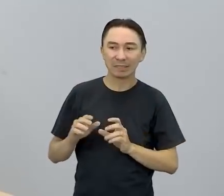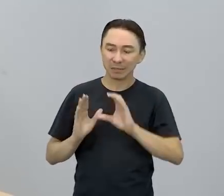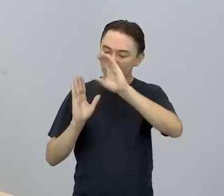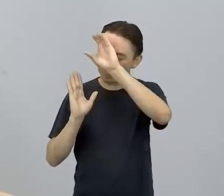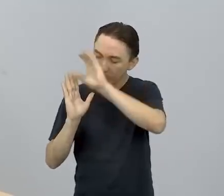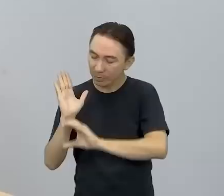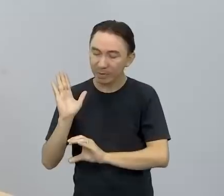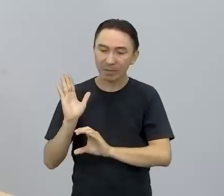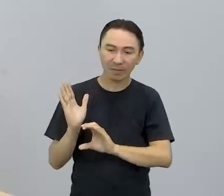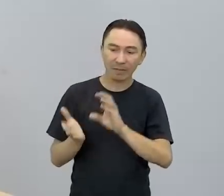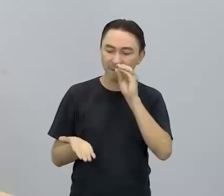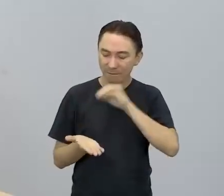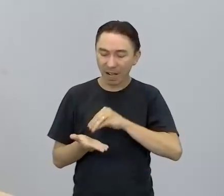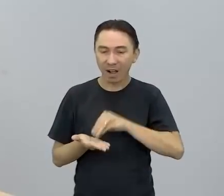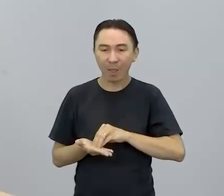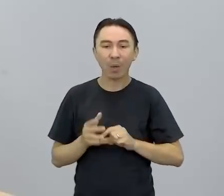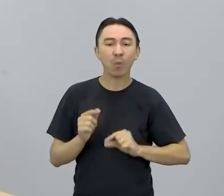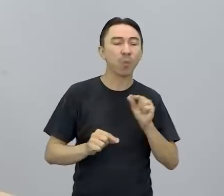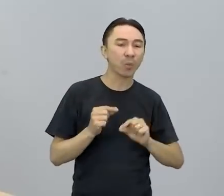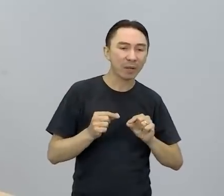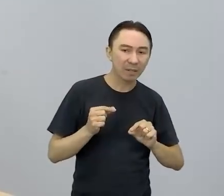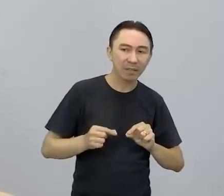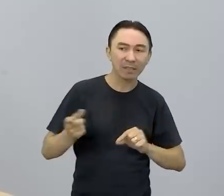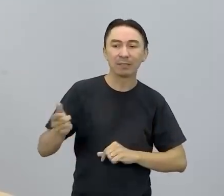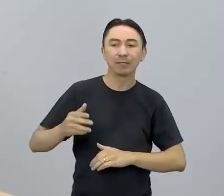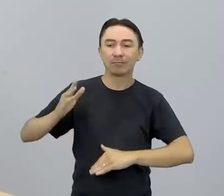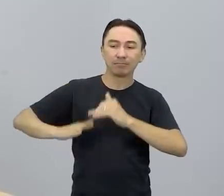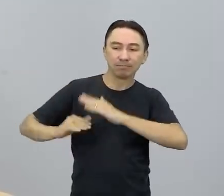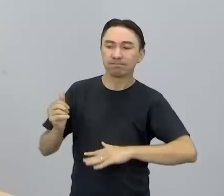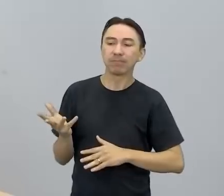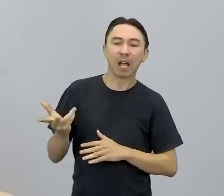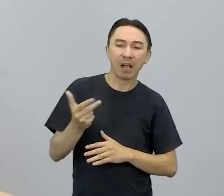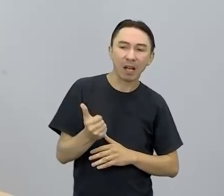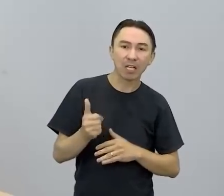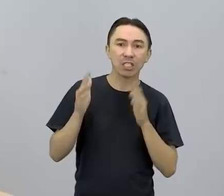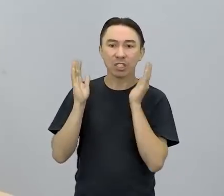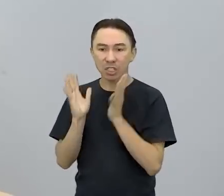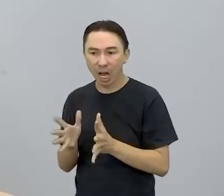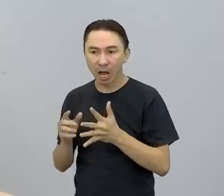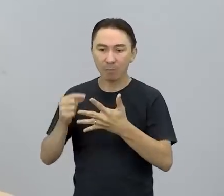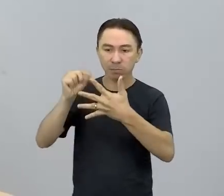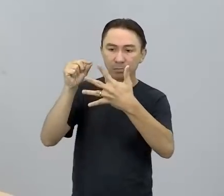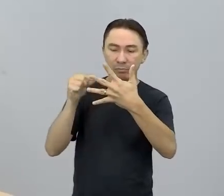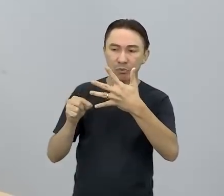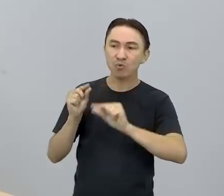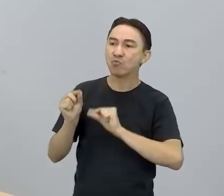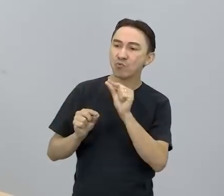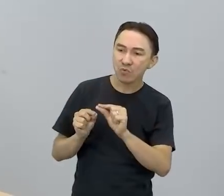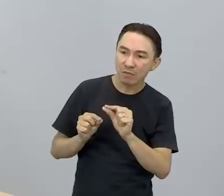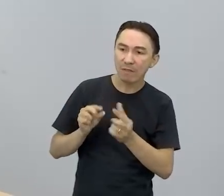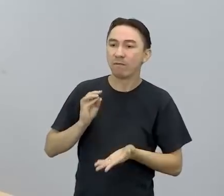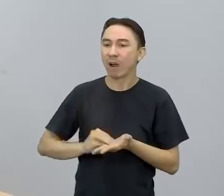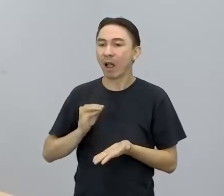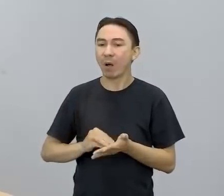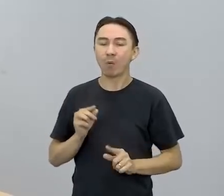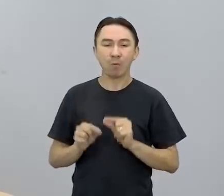estão, quais habilidades eles já desenvolveram no seu percurso de aprendizagem aí ao longo dos anos e séries,